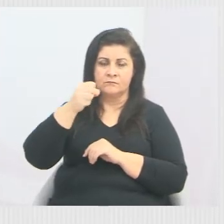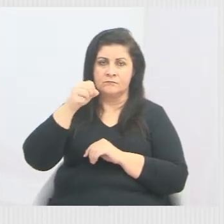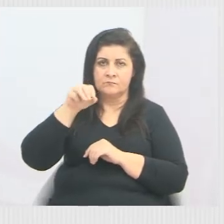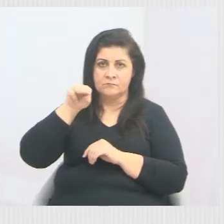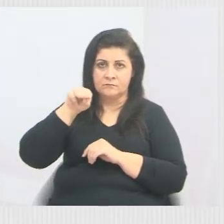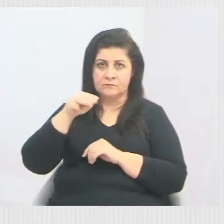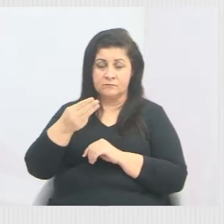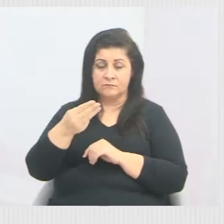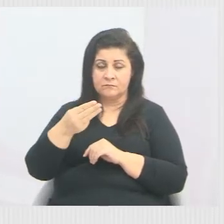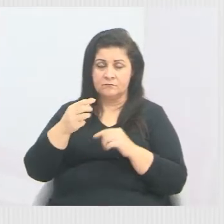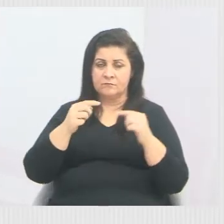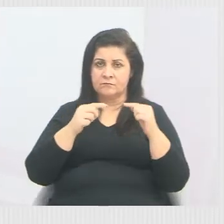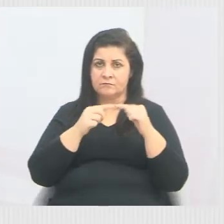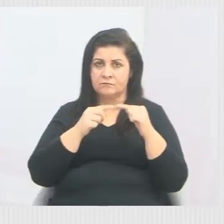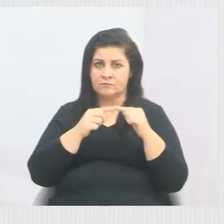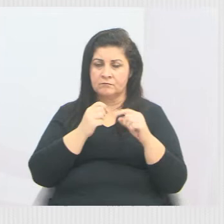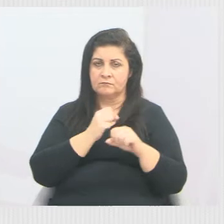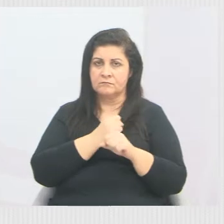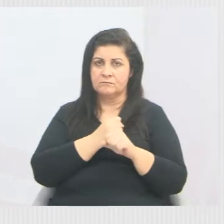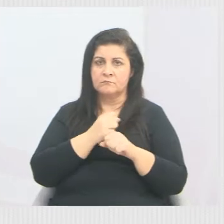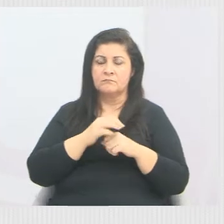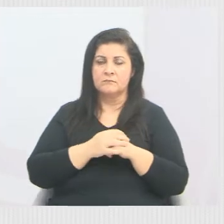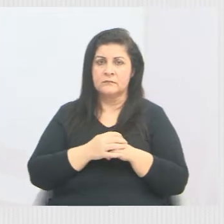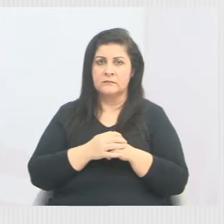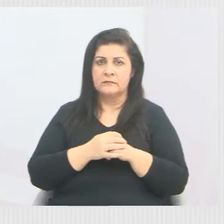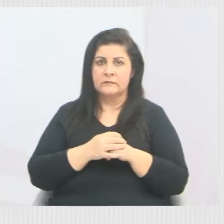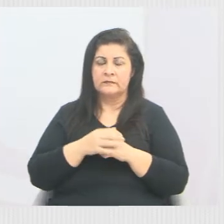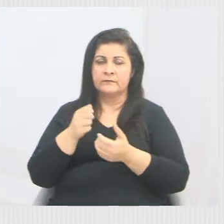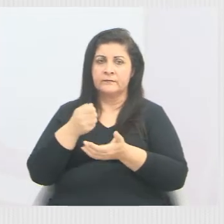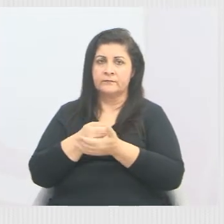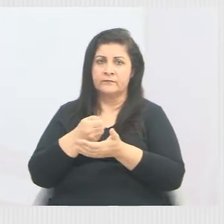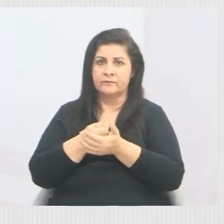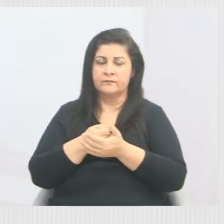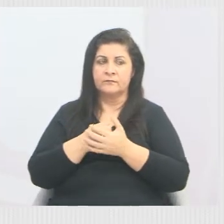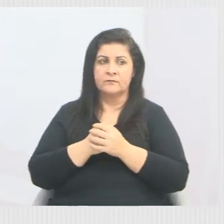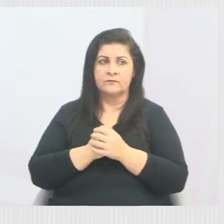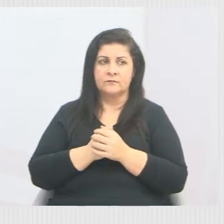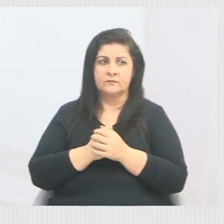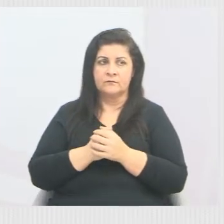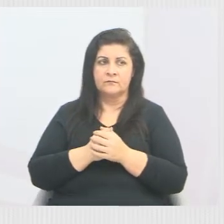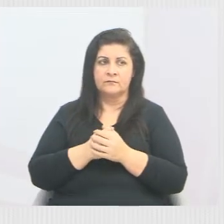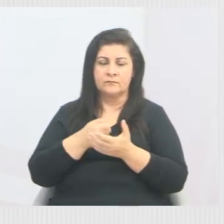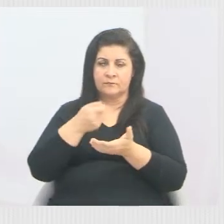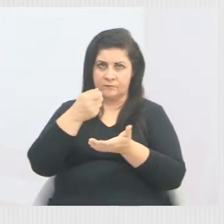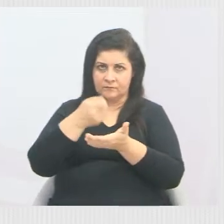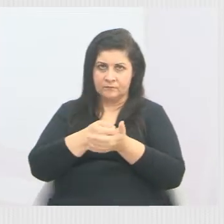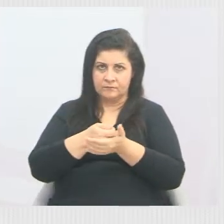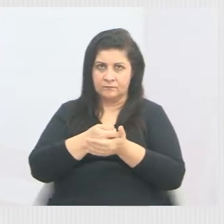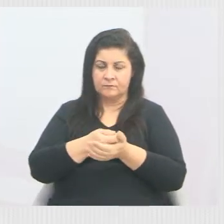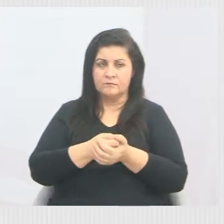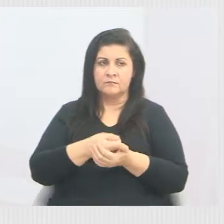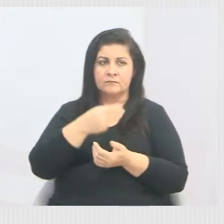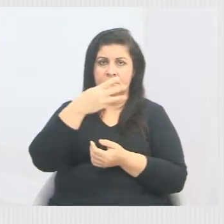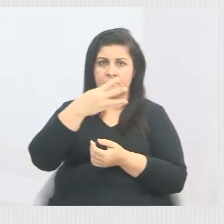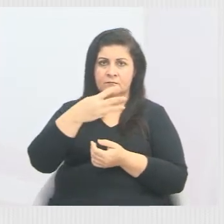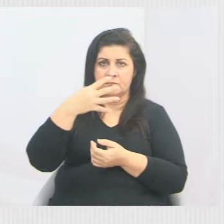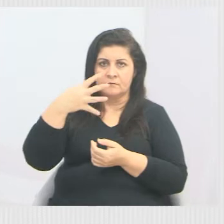98.846.000 meta orçamentária anual, liquidado seria já pago, né, até o primeiro quadrimestre,